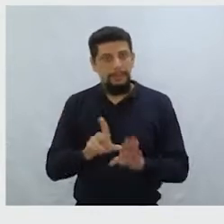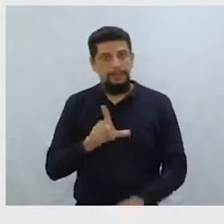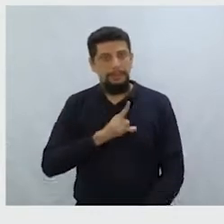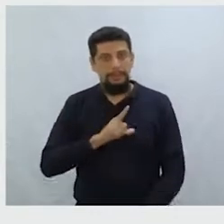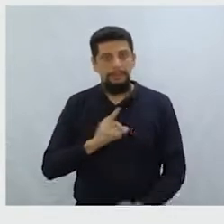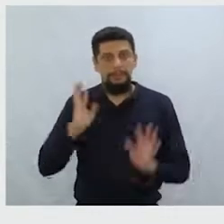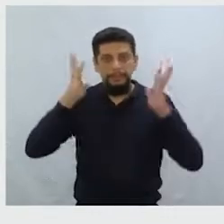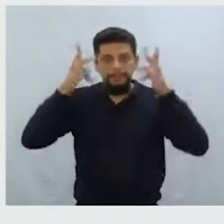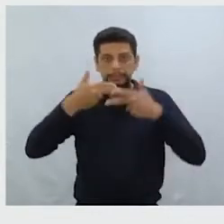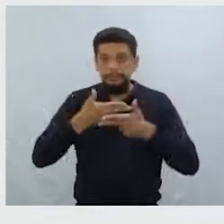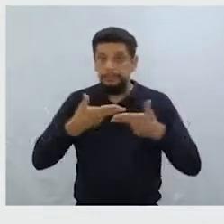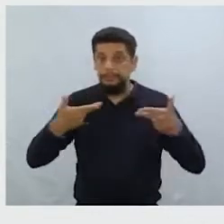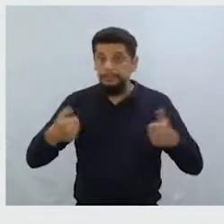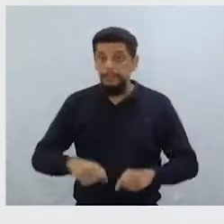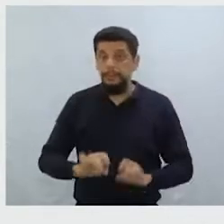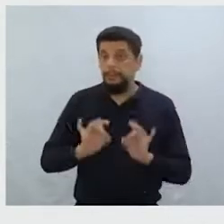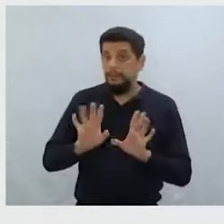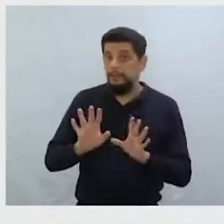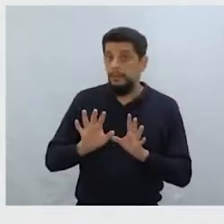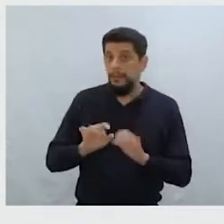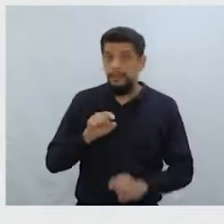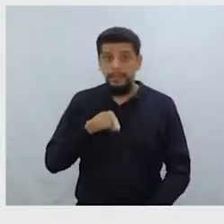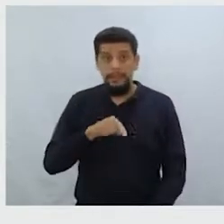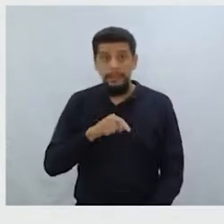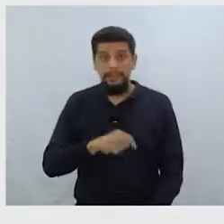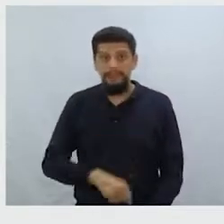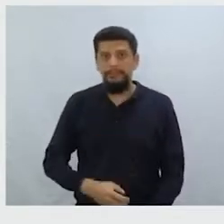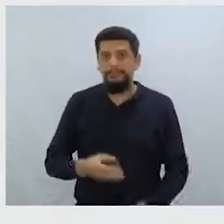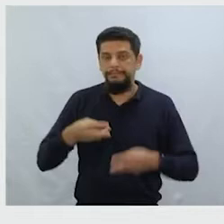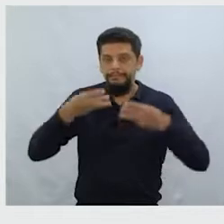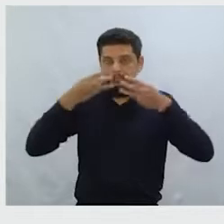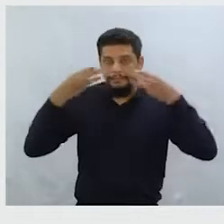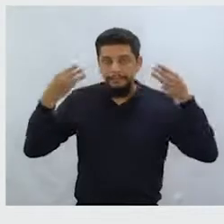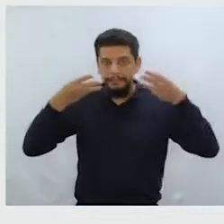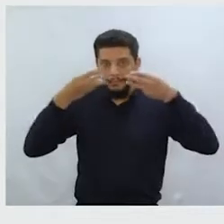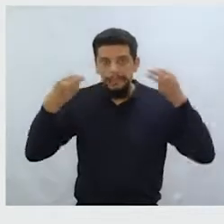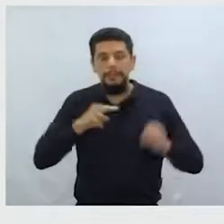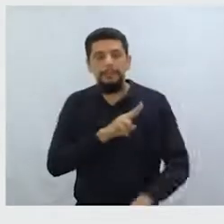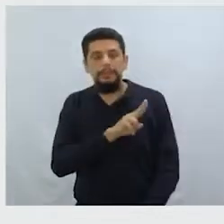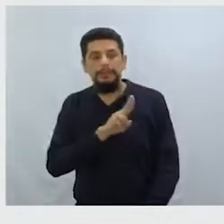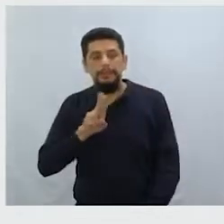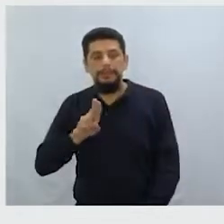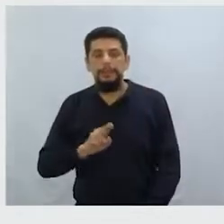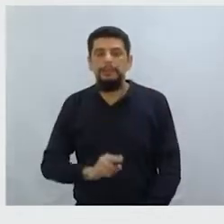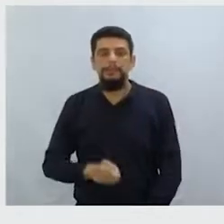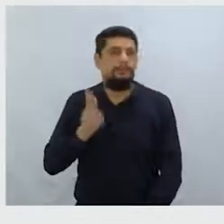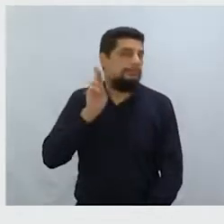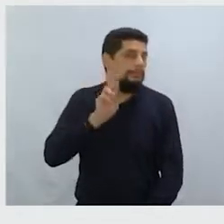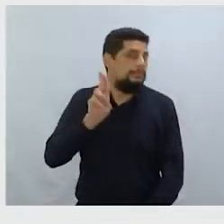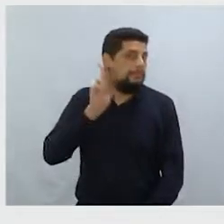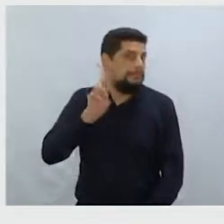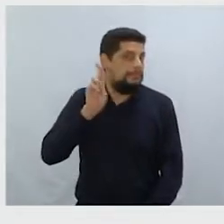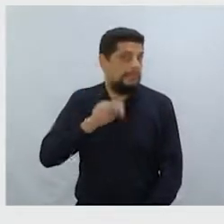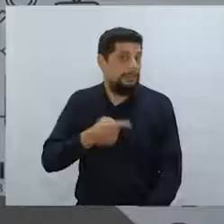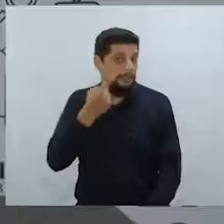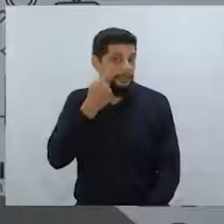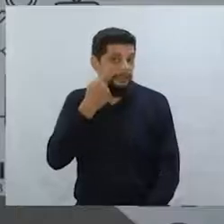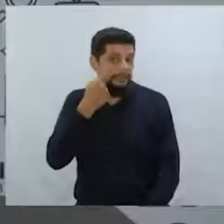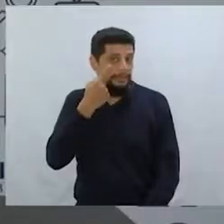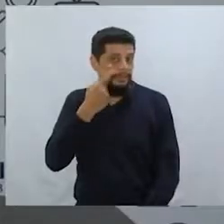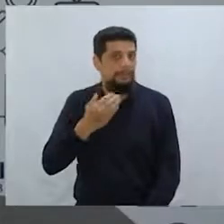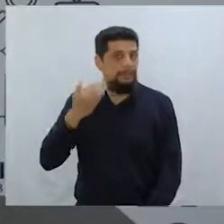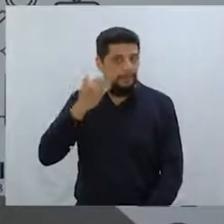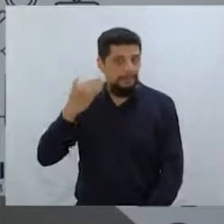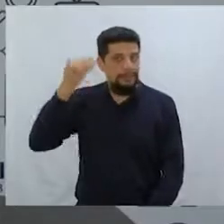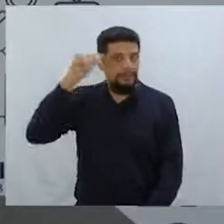animal de estimação. Só que o animal da professora Isabel é um gato. E o nome dele é Branquinho.